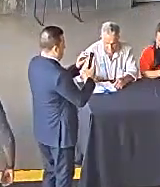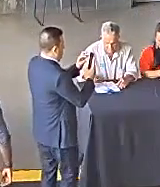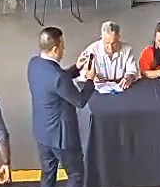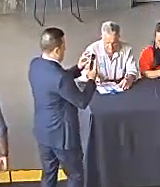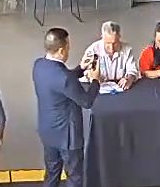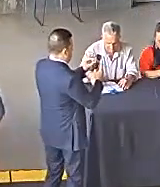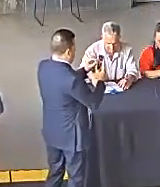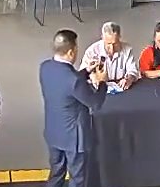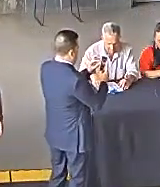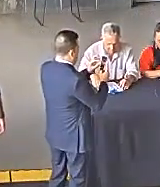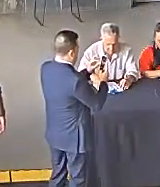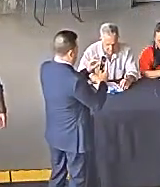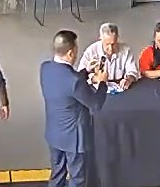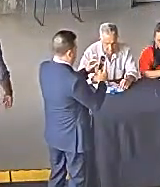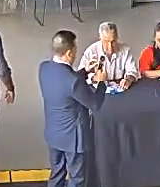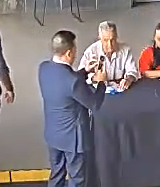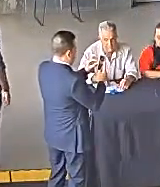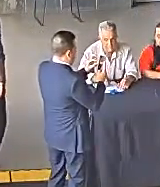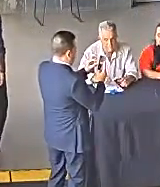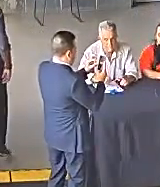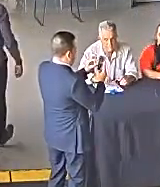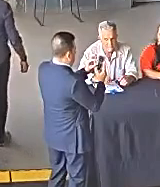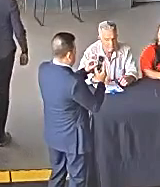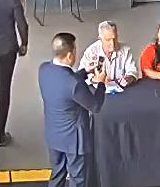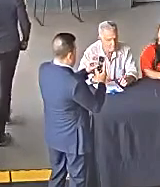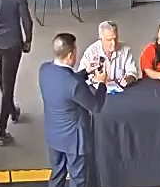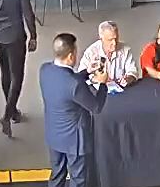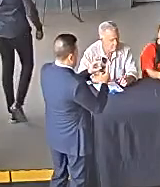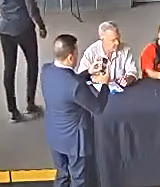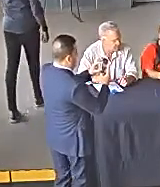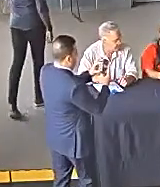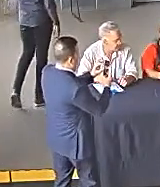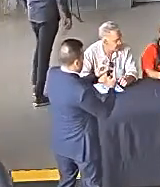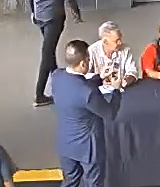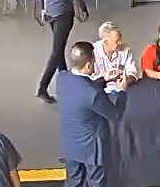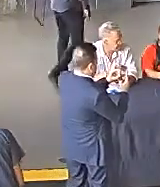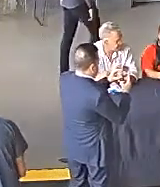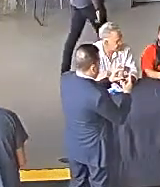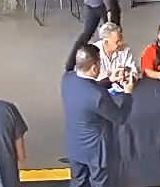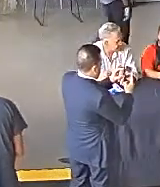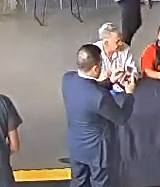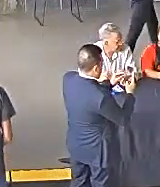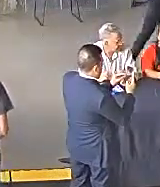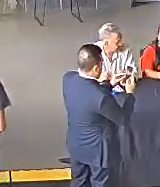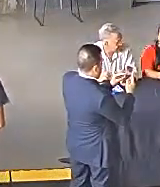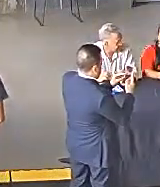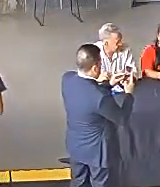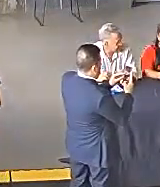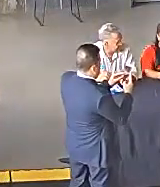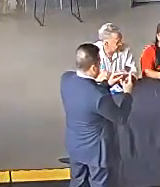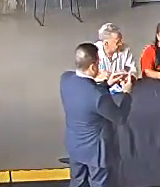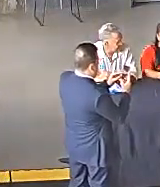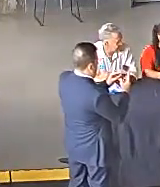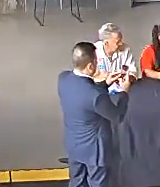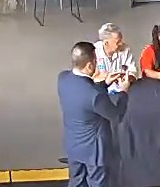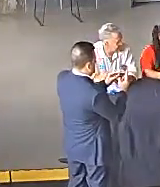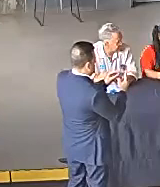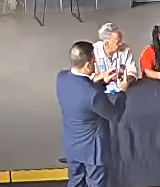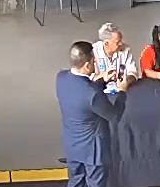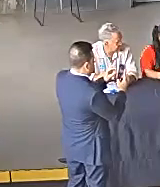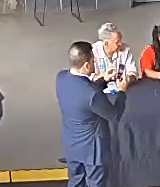um atestado médico, mas dificulta, muitas vezes, um deficiente visual, é um deficiente